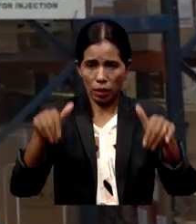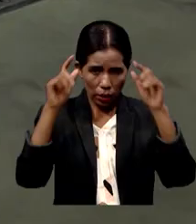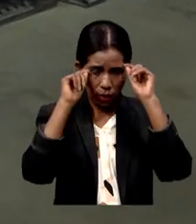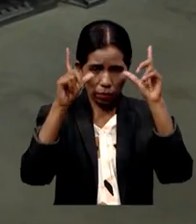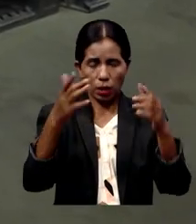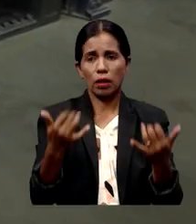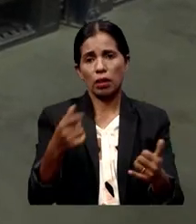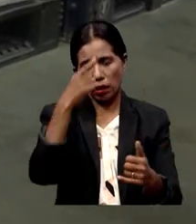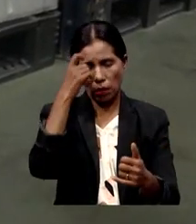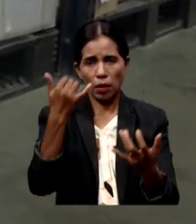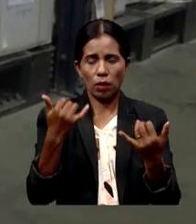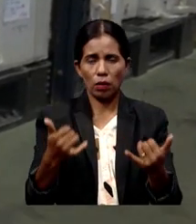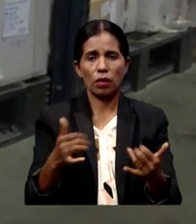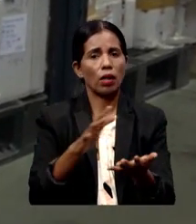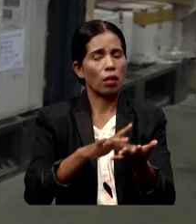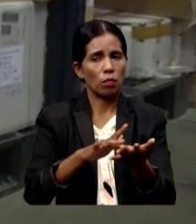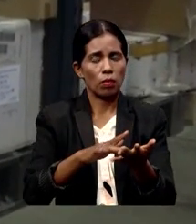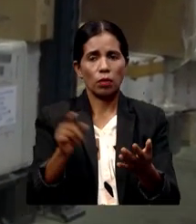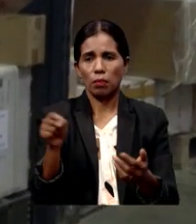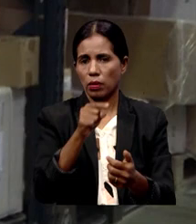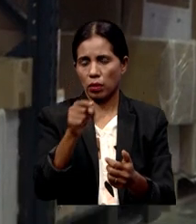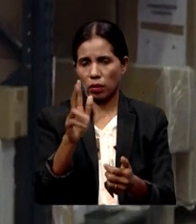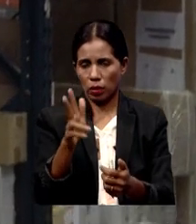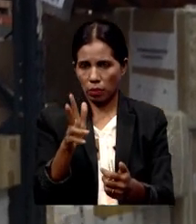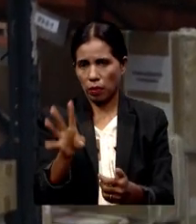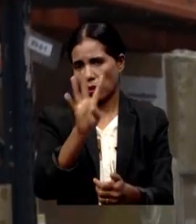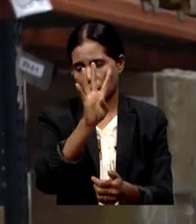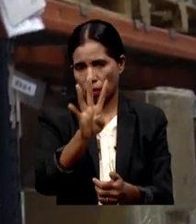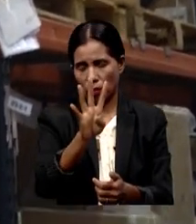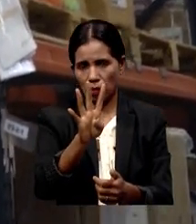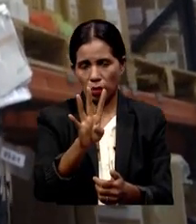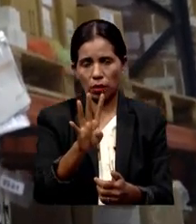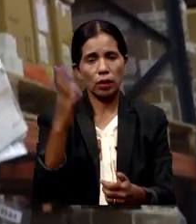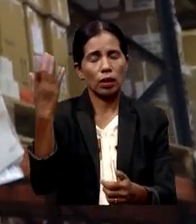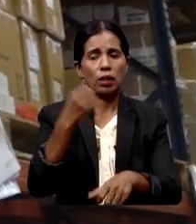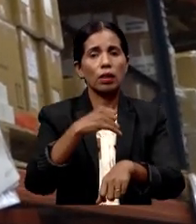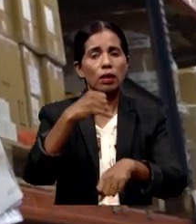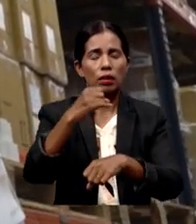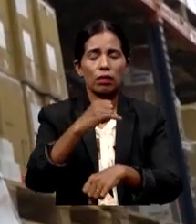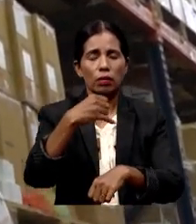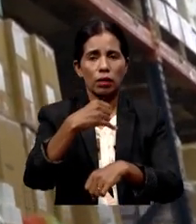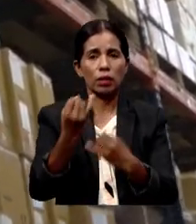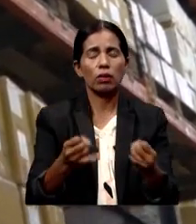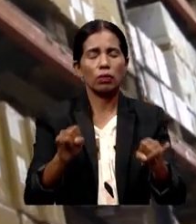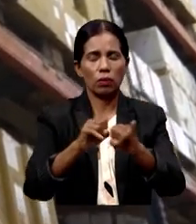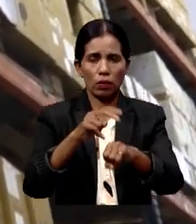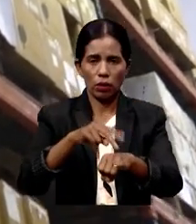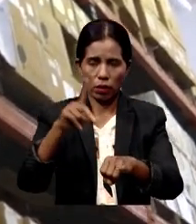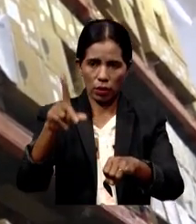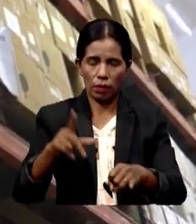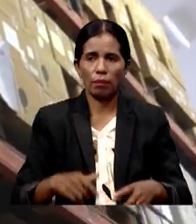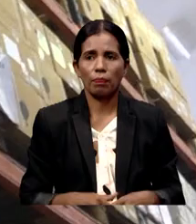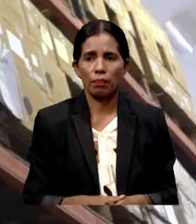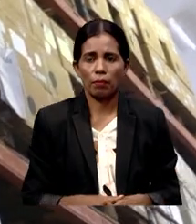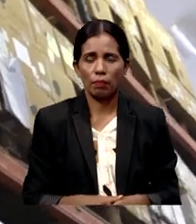tamba dada um né, a moro com reazente por cento tol no recinhat, mamuk e Instituto Nacional Farmácia no Produto Médico. Mano, ainda está no